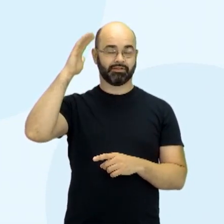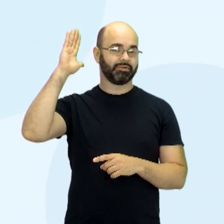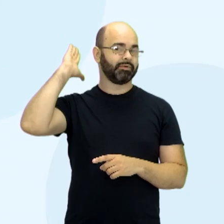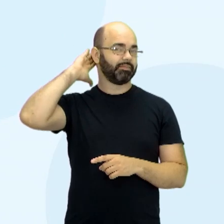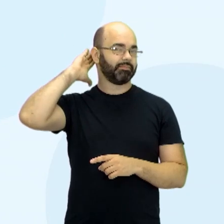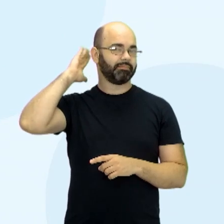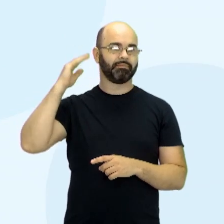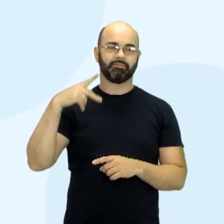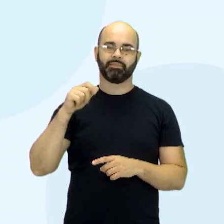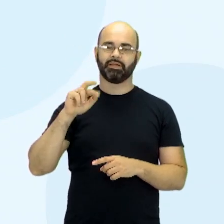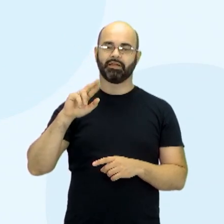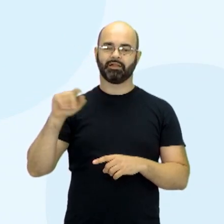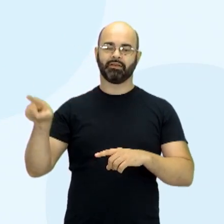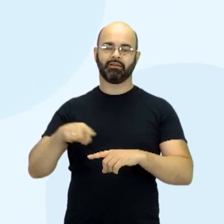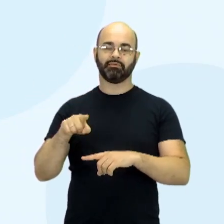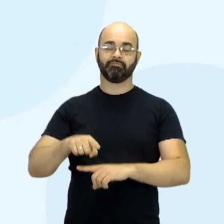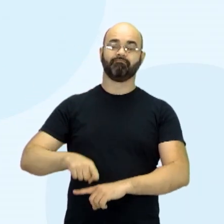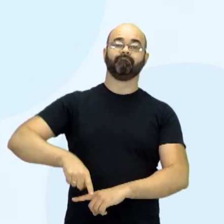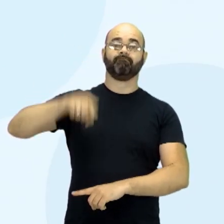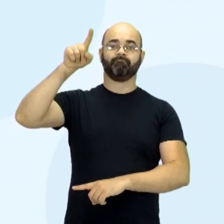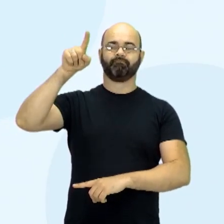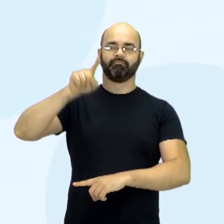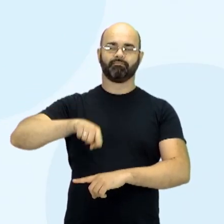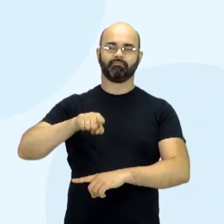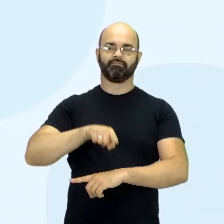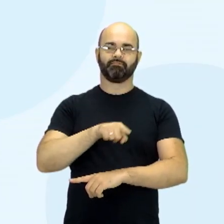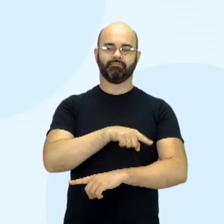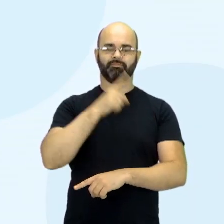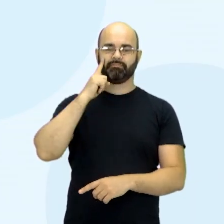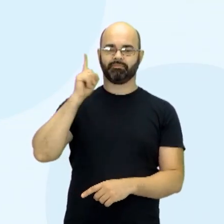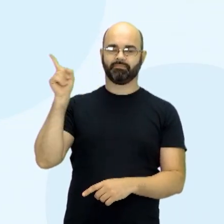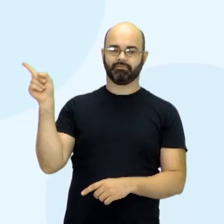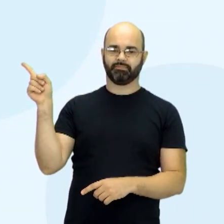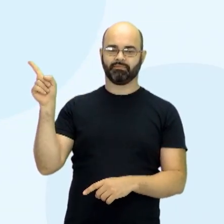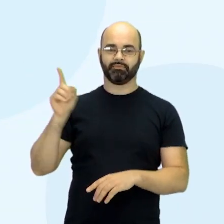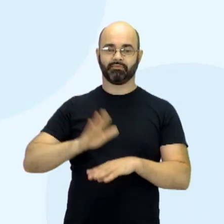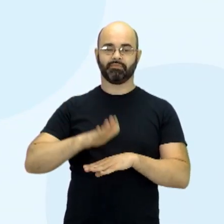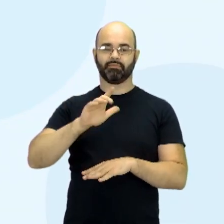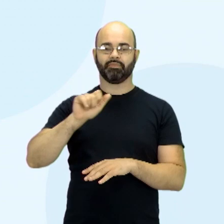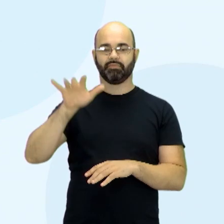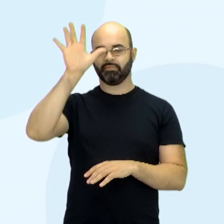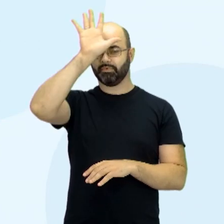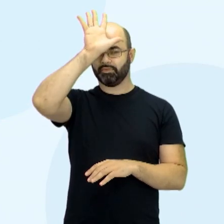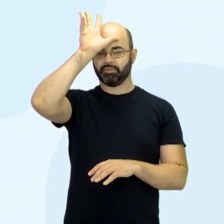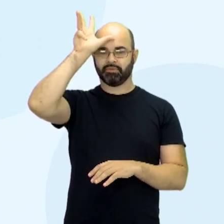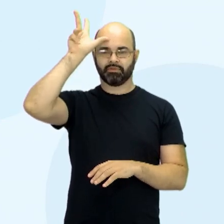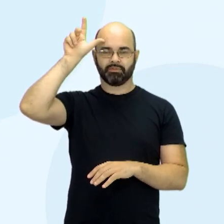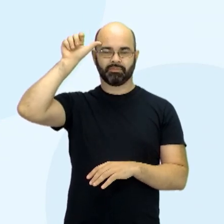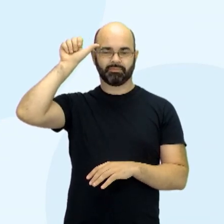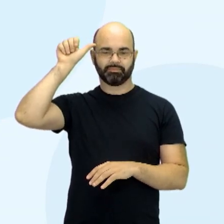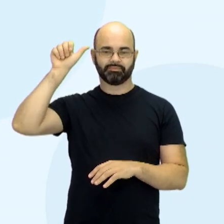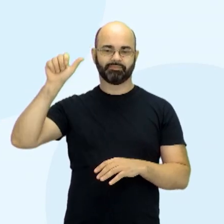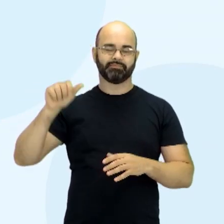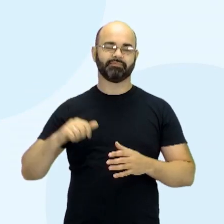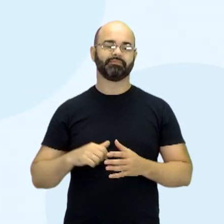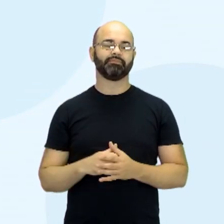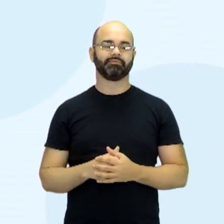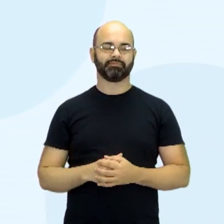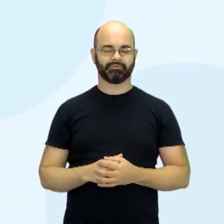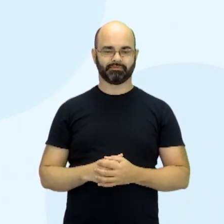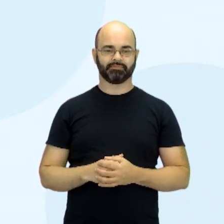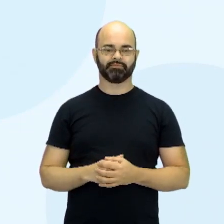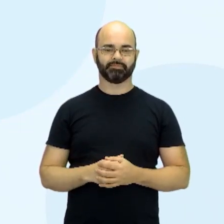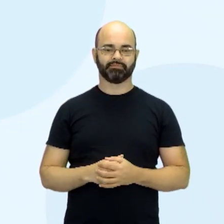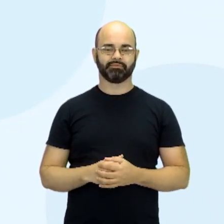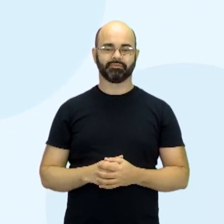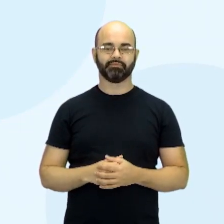bem elevada, né, bem elevada, até acima aí do Amazonas, né, que tem lá a região, né, da floresta amazônica,